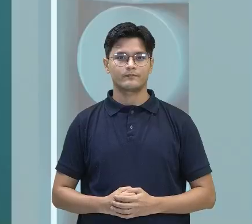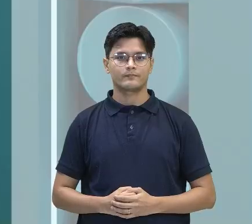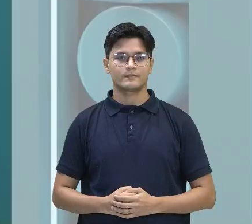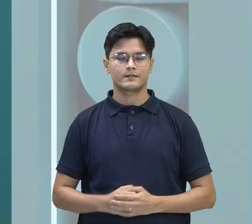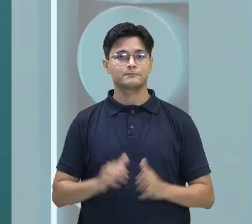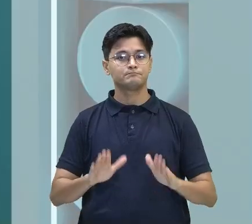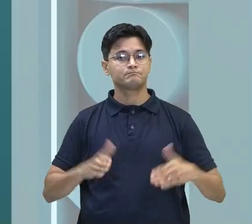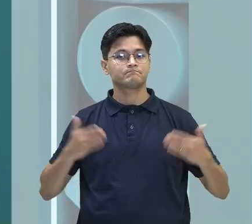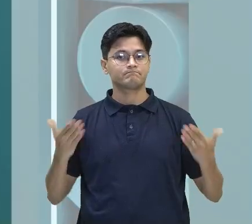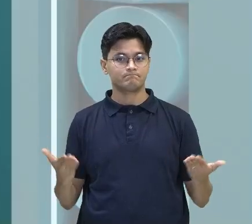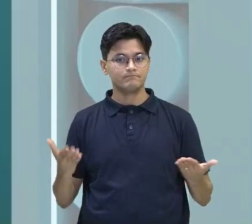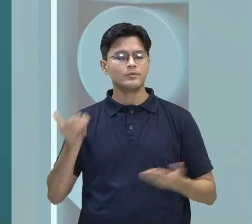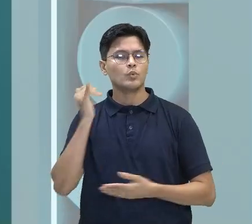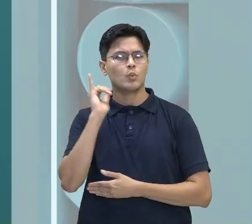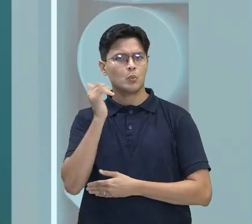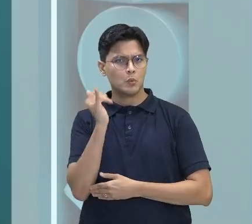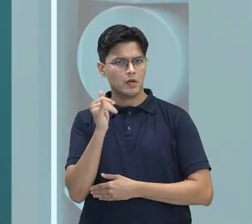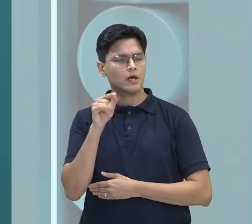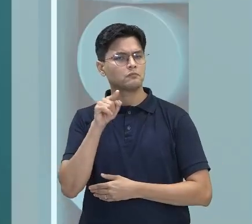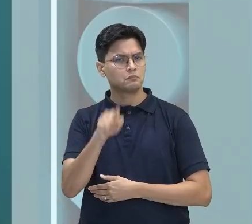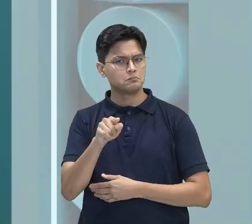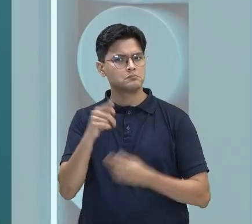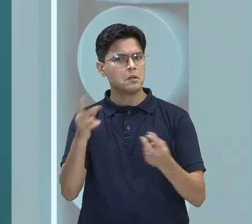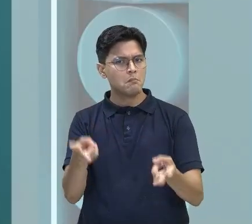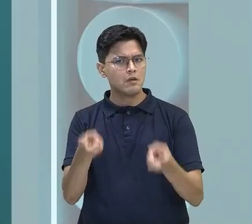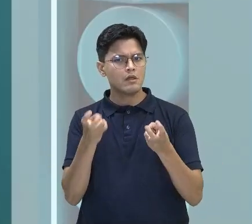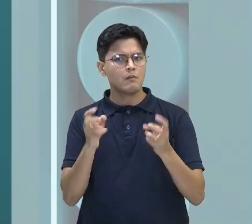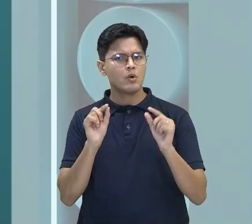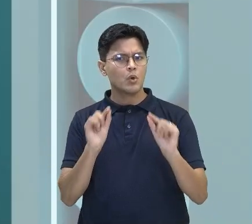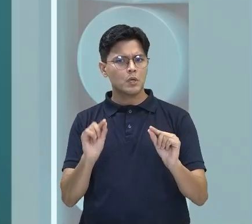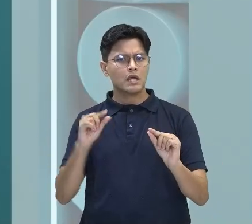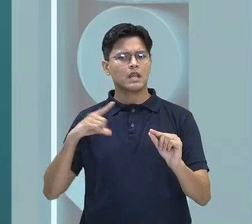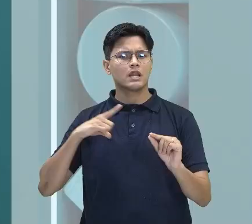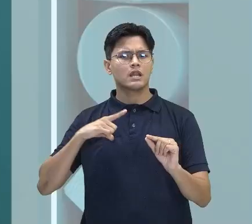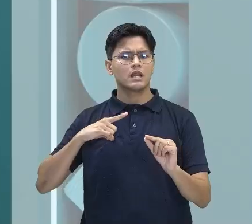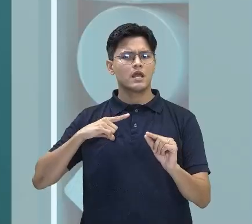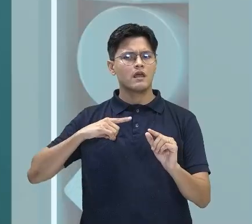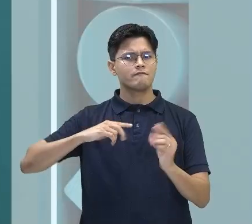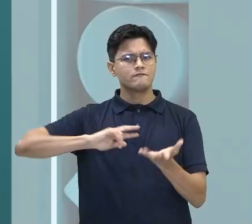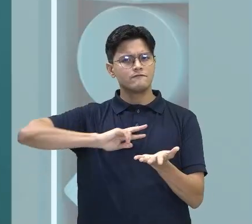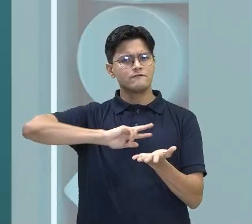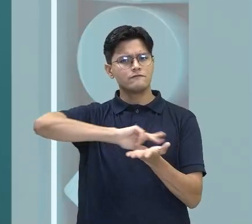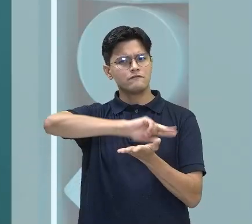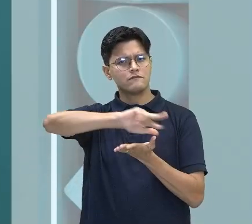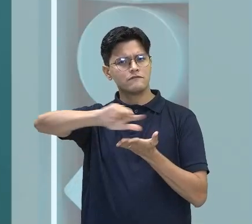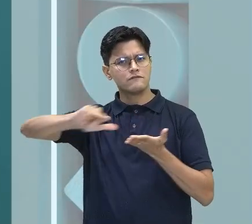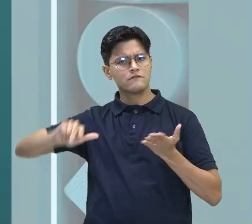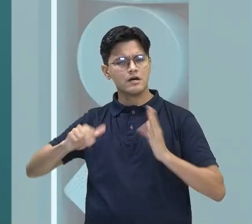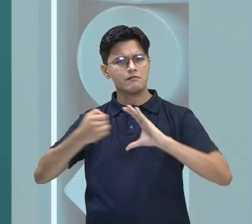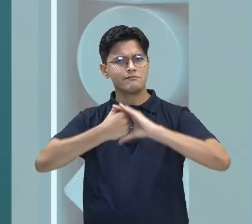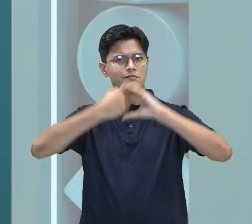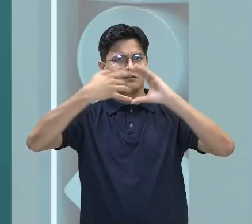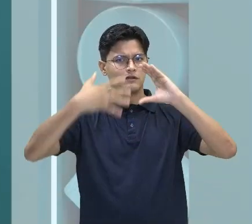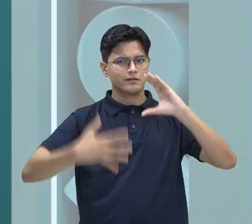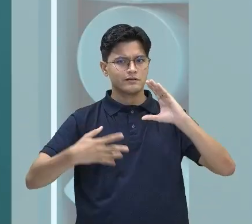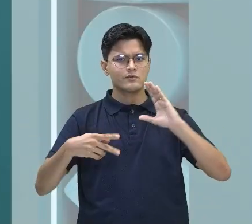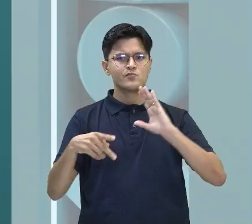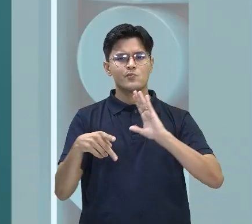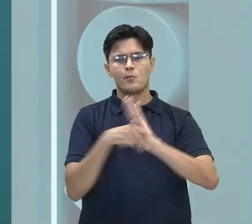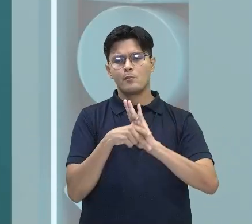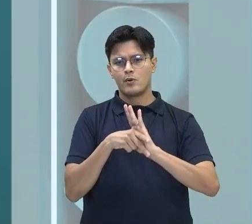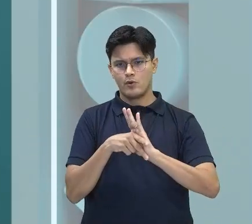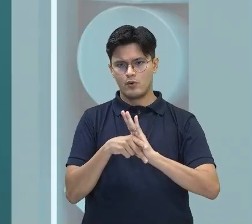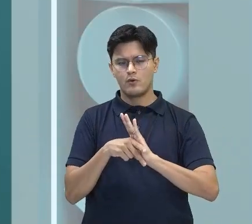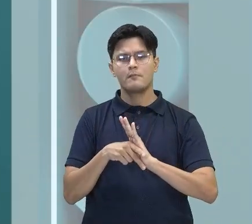Então, nesse conto você observou, entre muitas das características